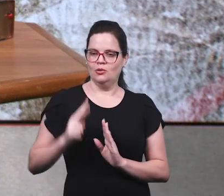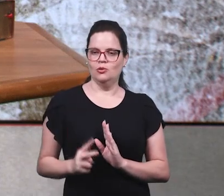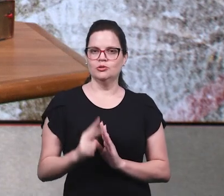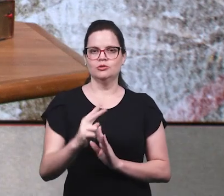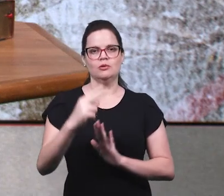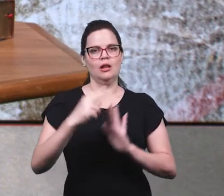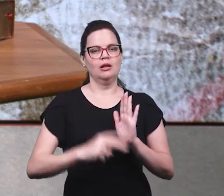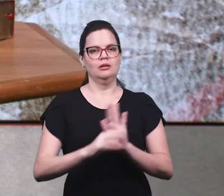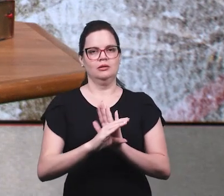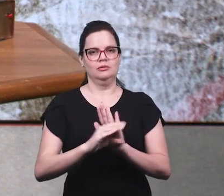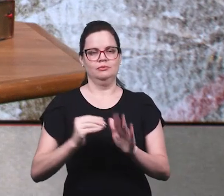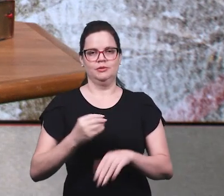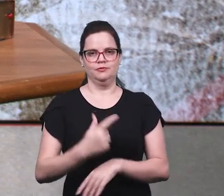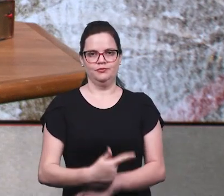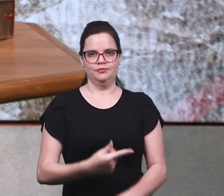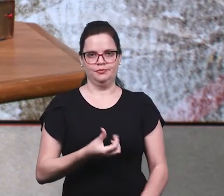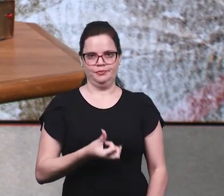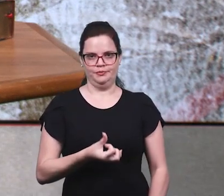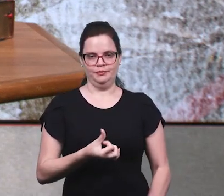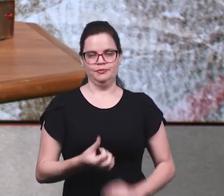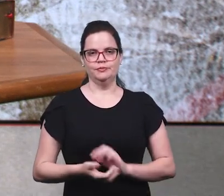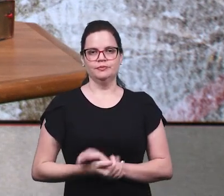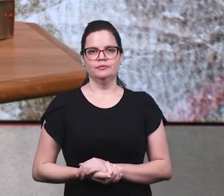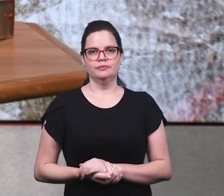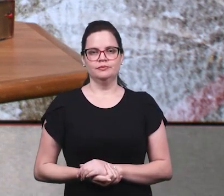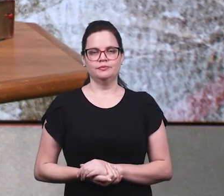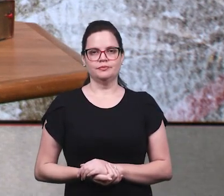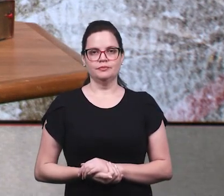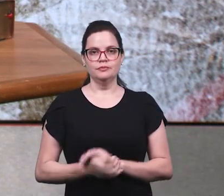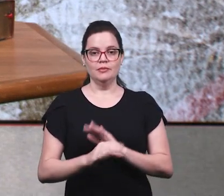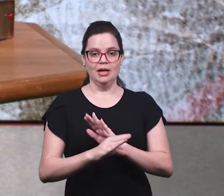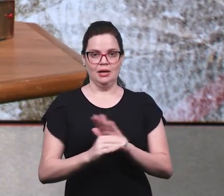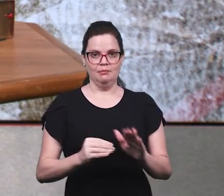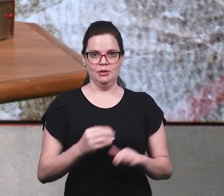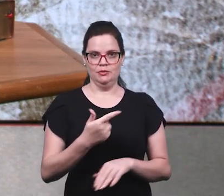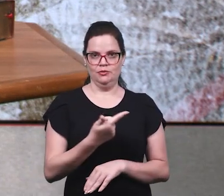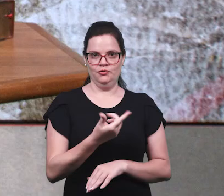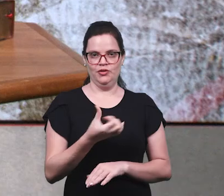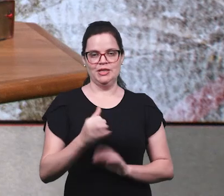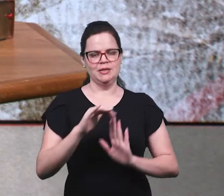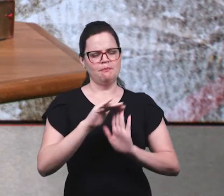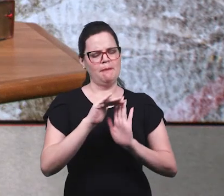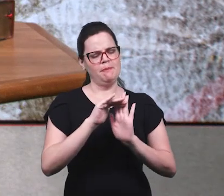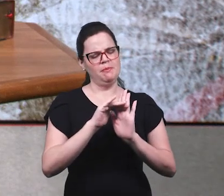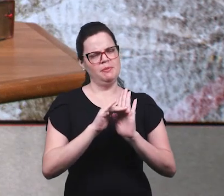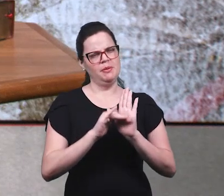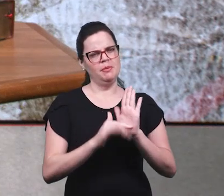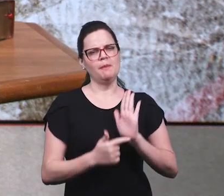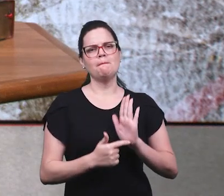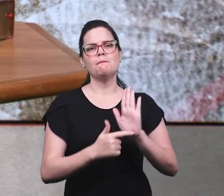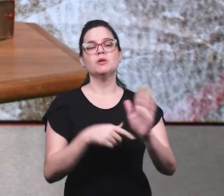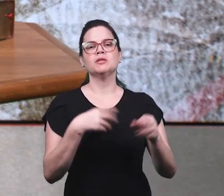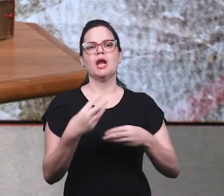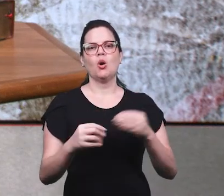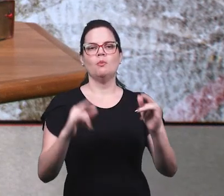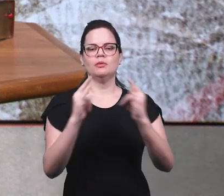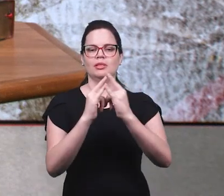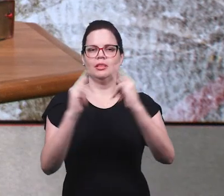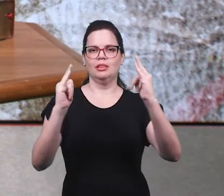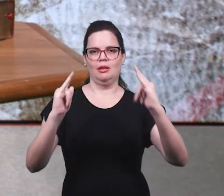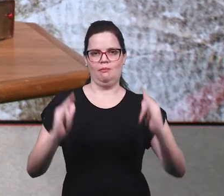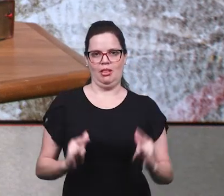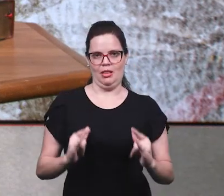continuidade à leitura do capítulo 26. No capítulo 26, o Senhor falou a respeito do modelo